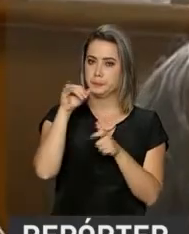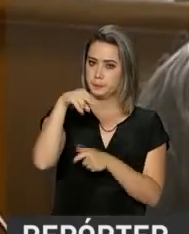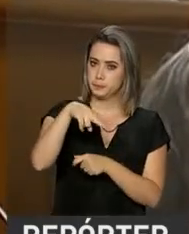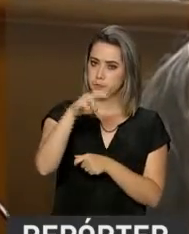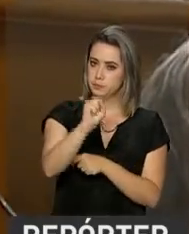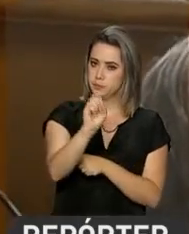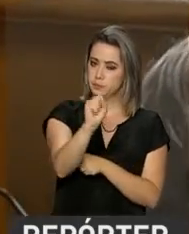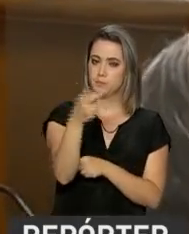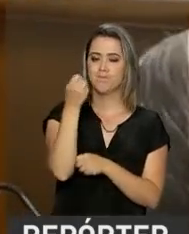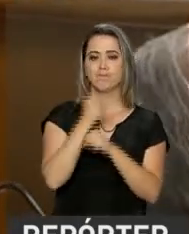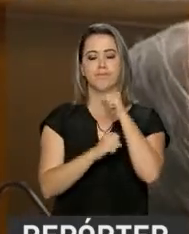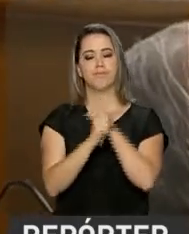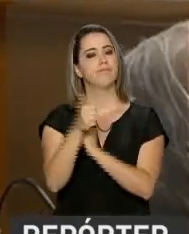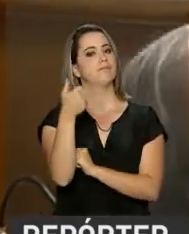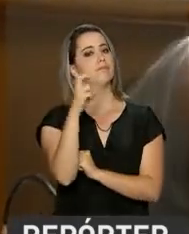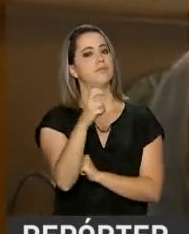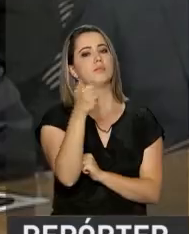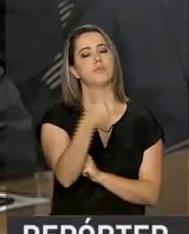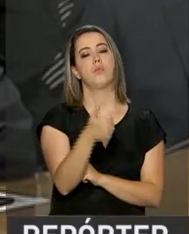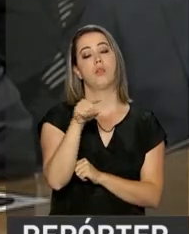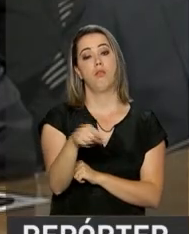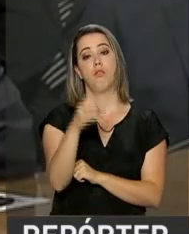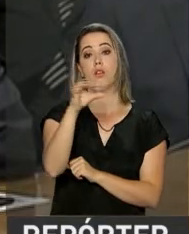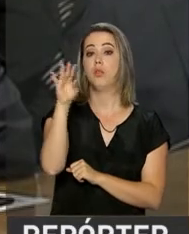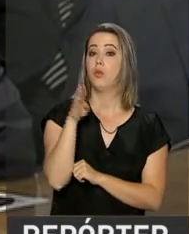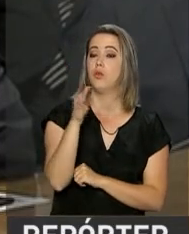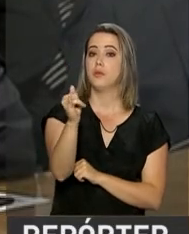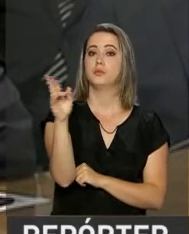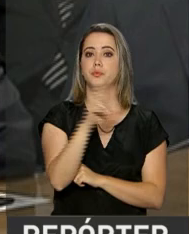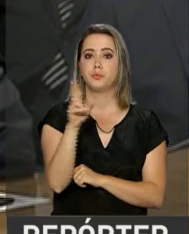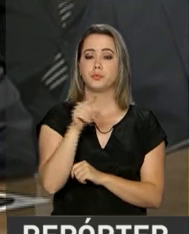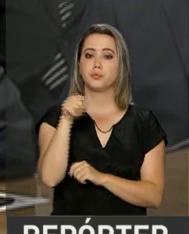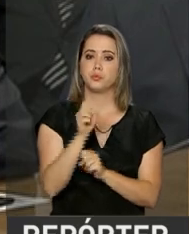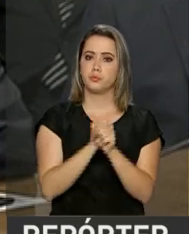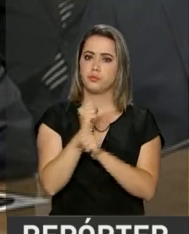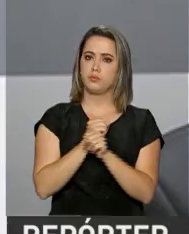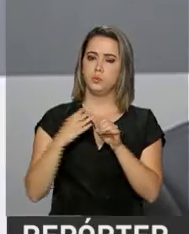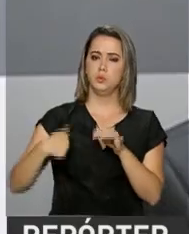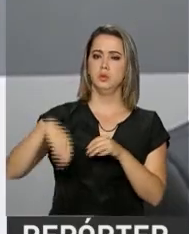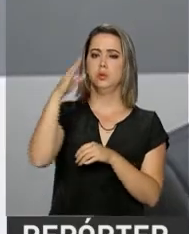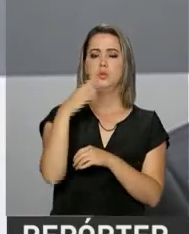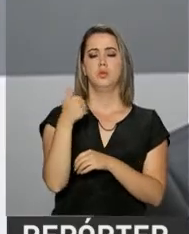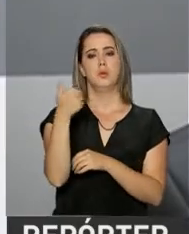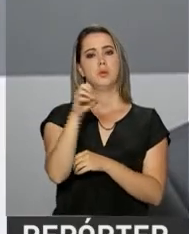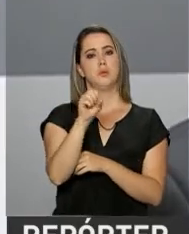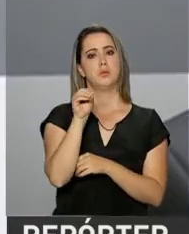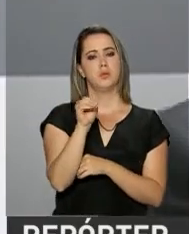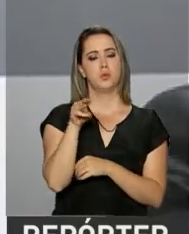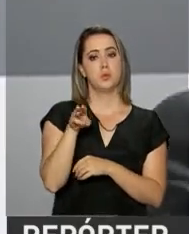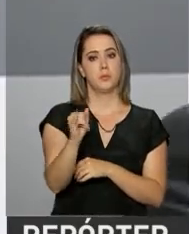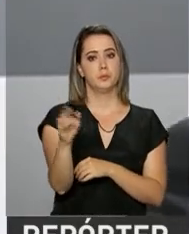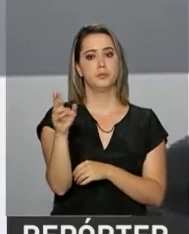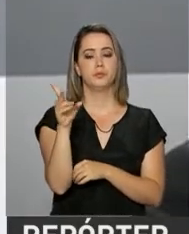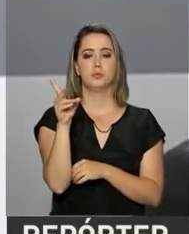em 2016 foi de 151,9 bilhões de reais e este ano tem previsão de ultrapassar os 180 bilhões de